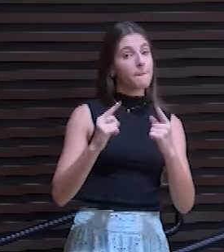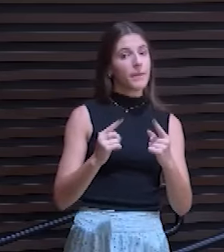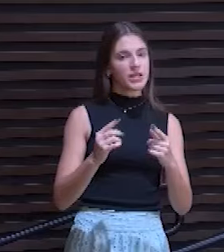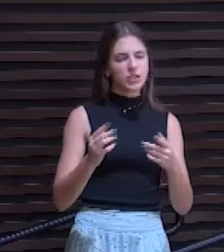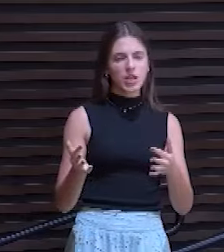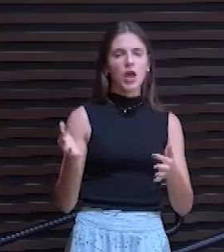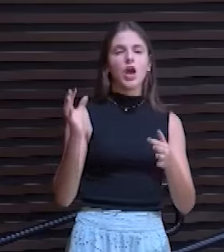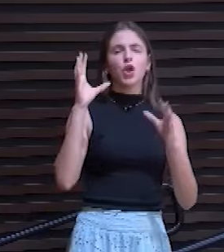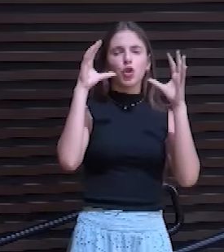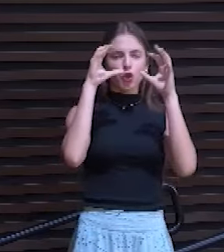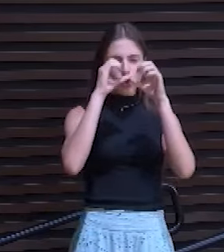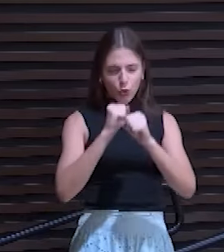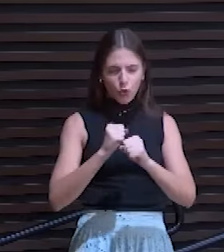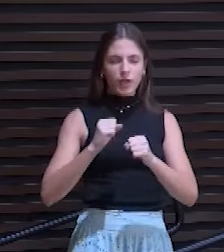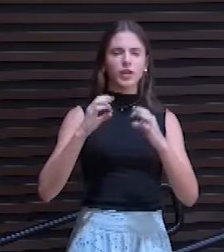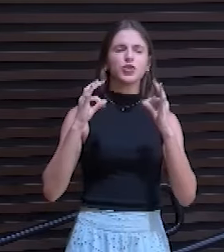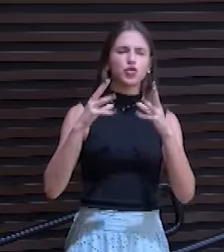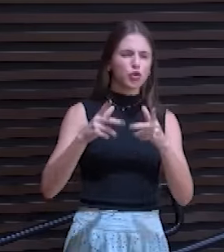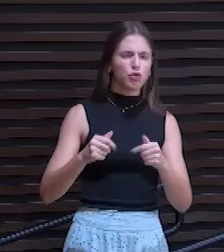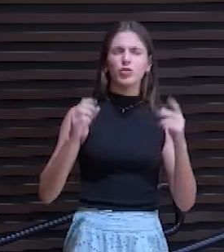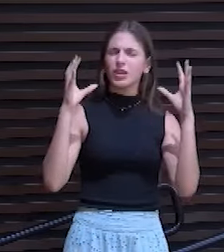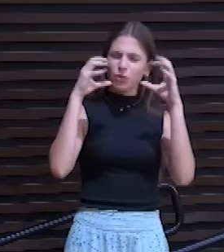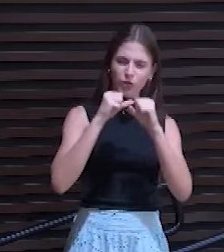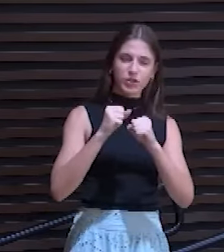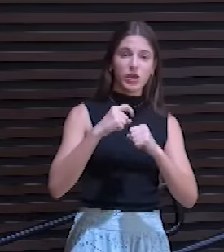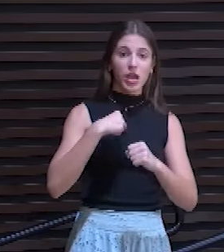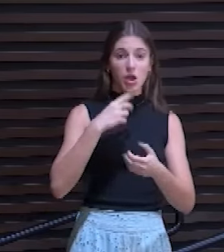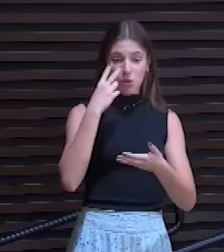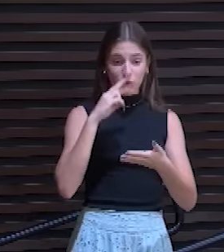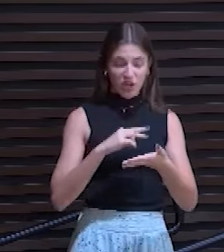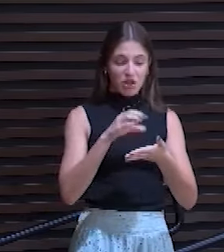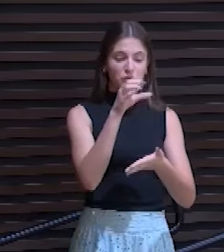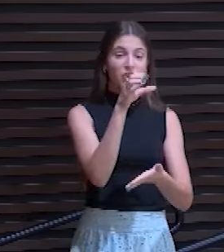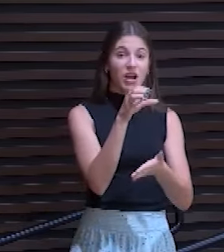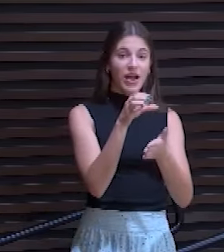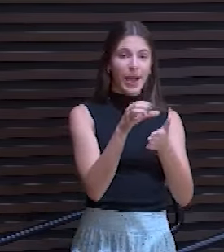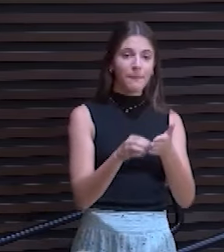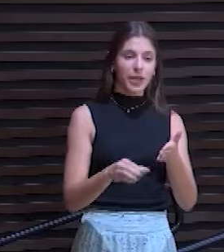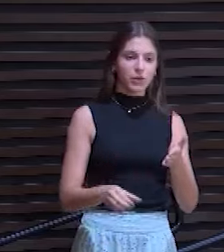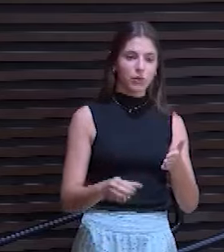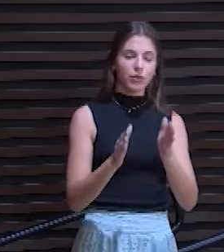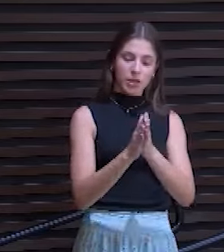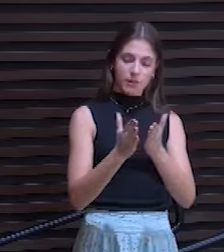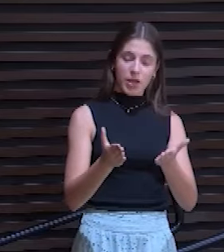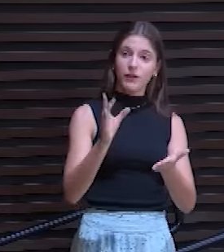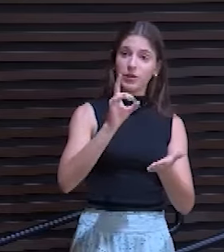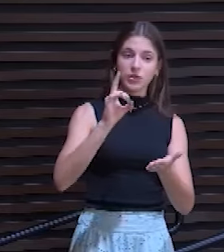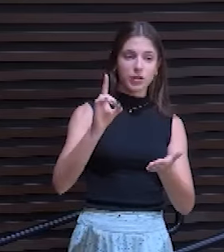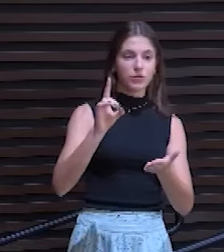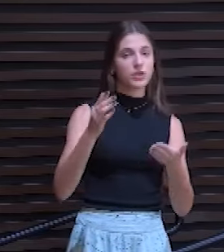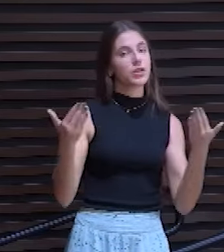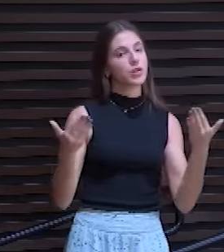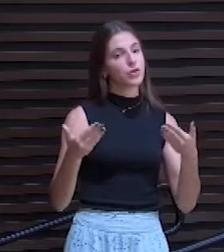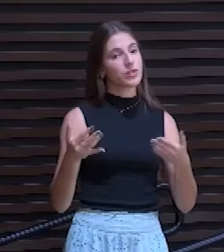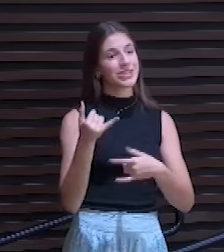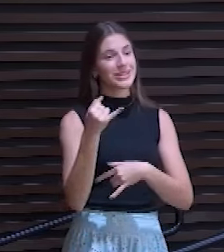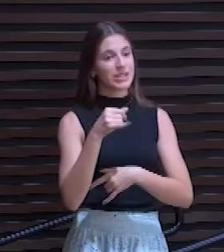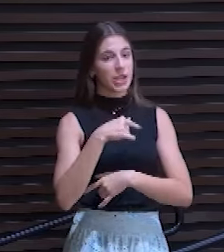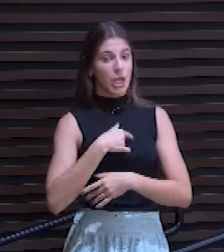capítulo inteiro com as minhas filhas. Hoje, se eu chamar a minha filha aqui,